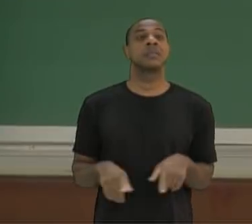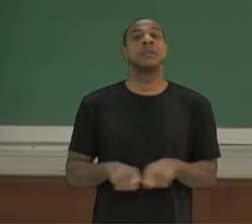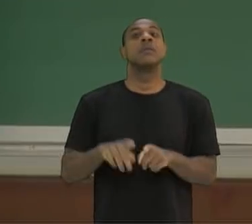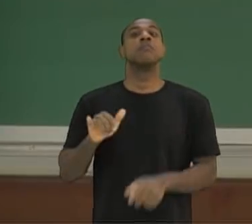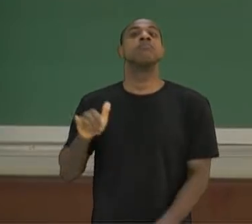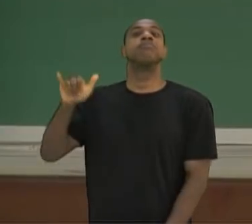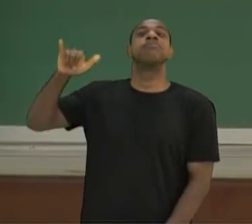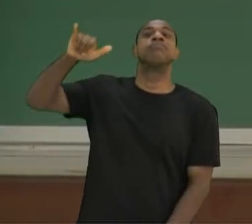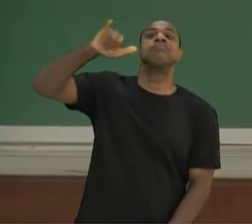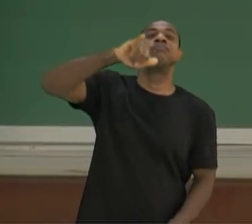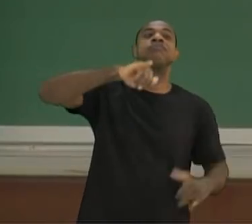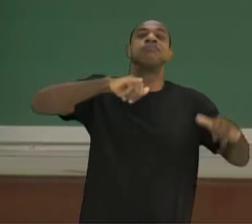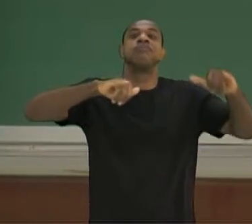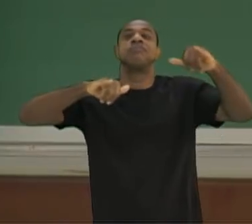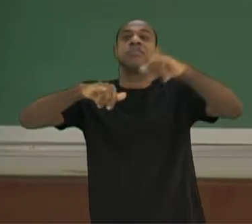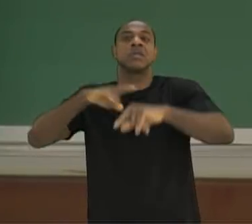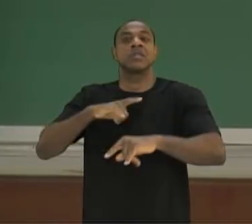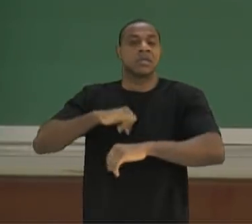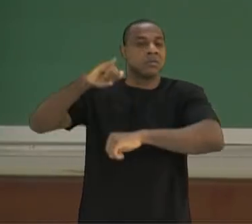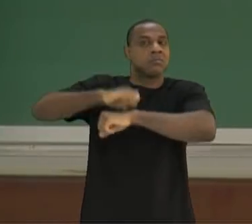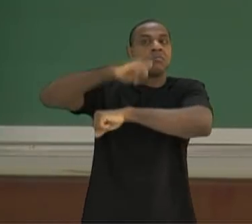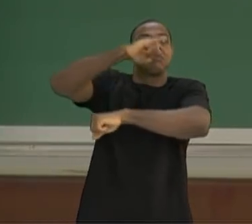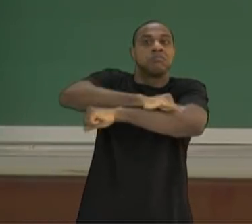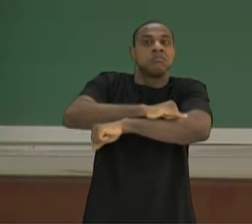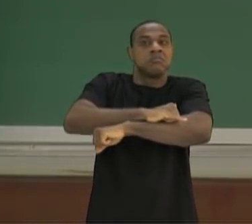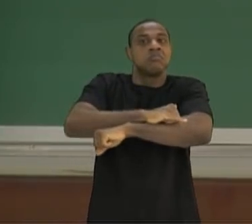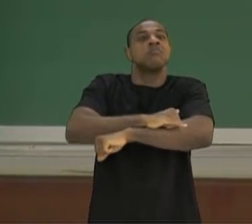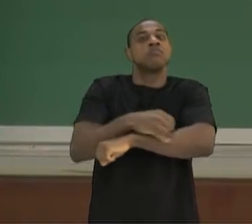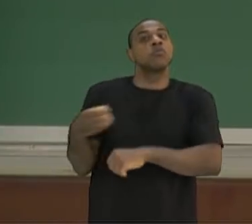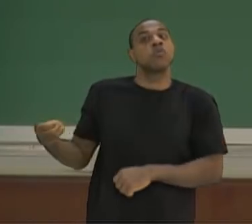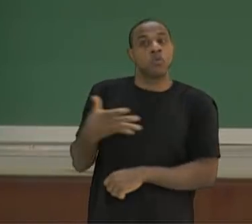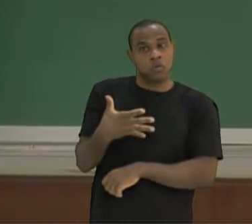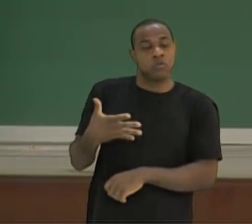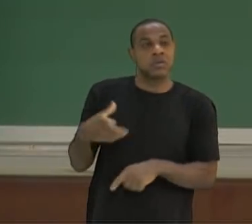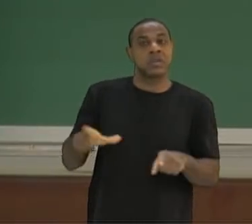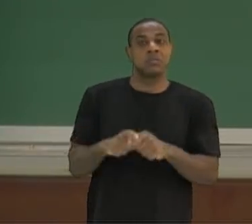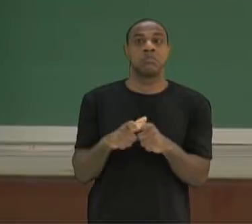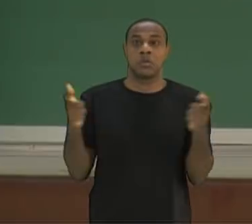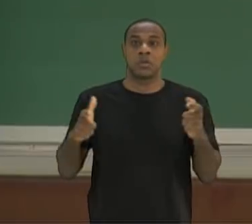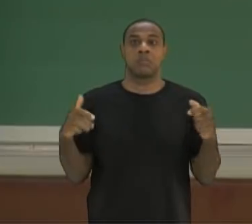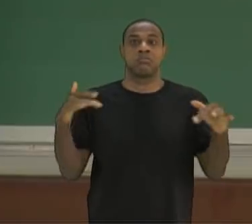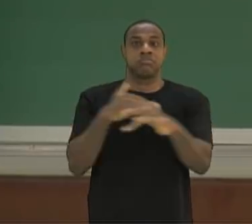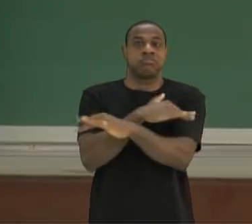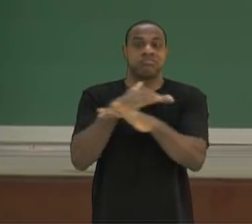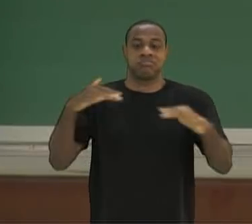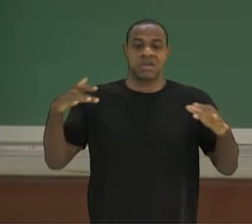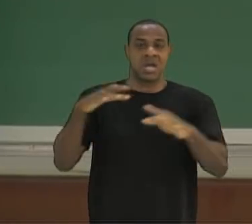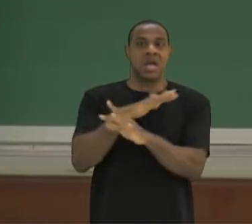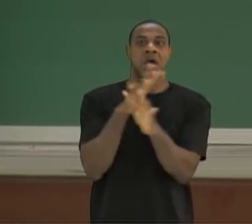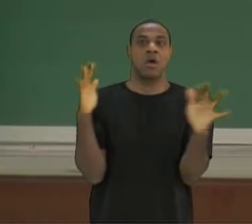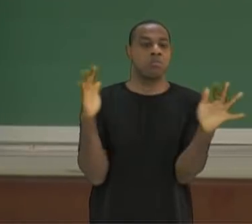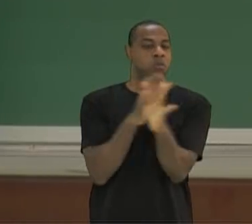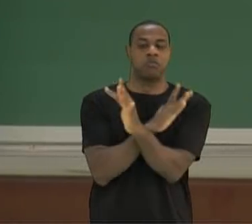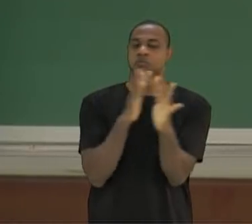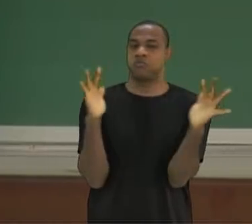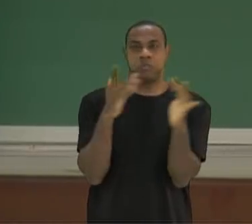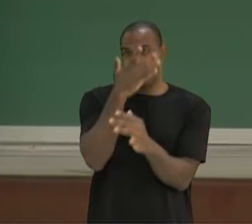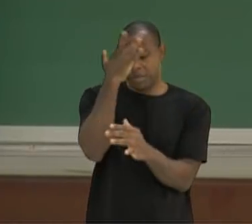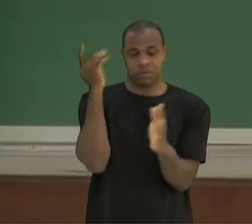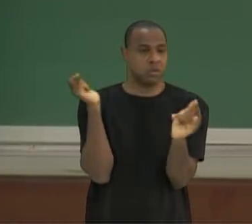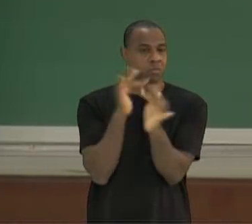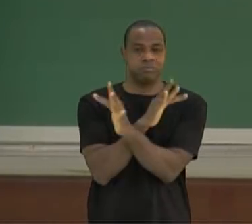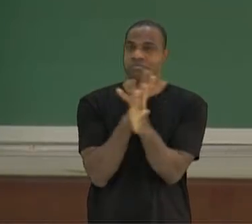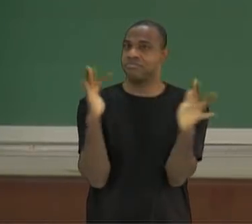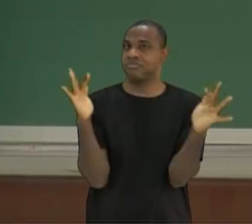possui modernos aeroportos e uma grande quantidade ali de circulação de pessoas e de aviões de